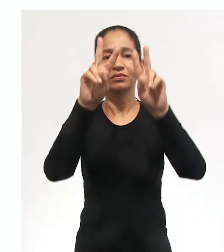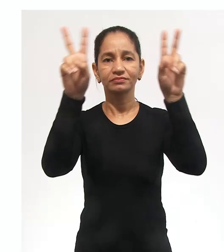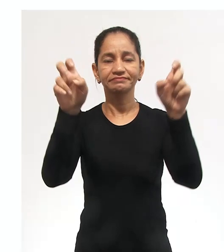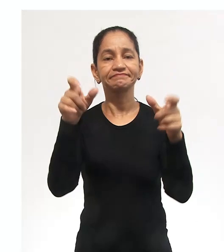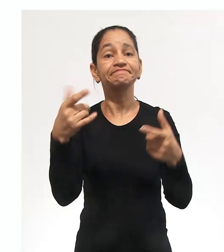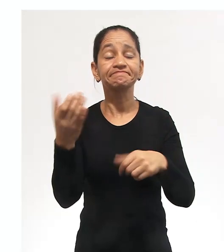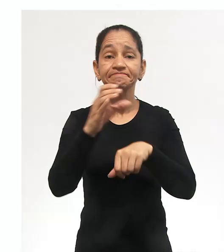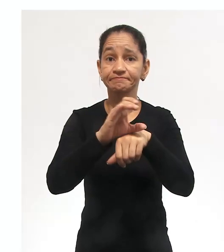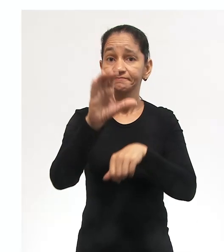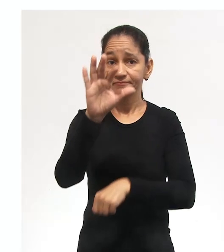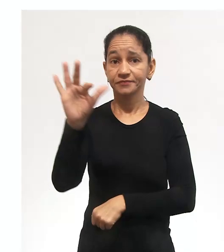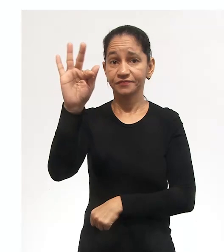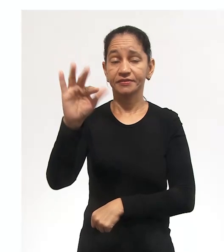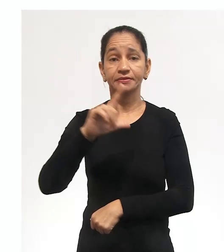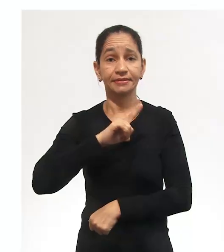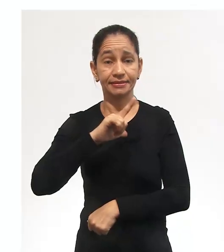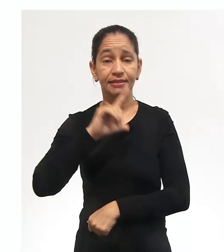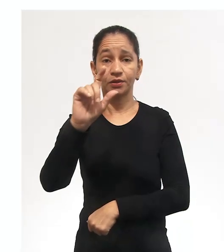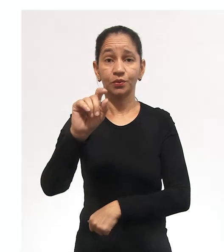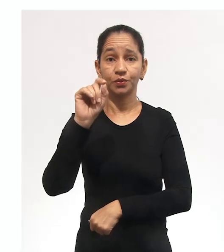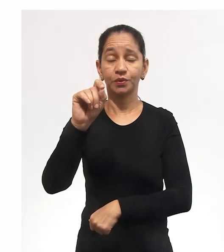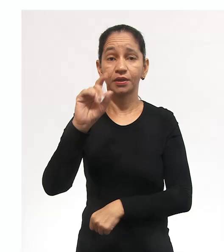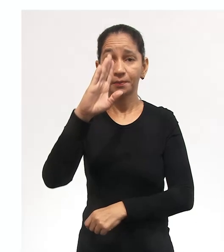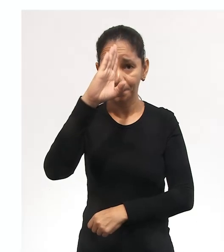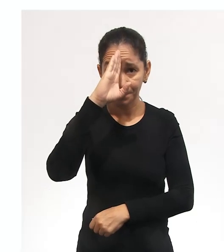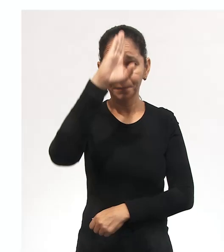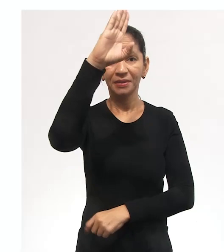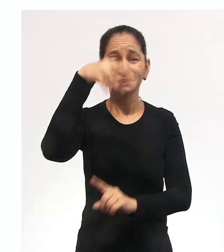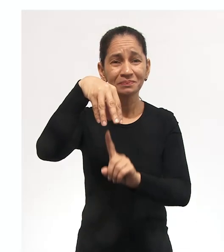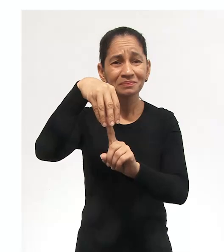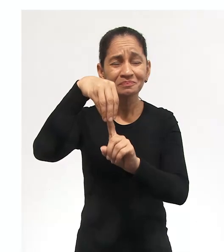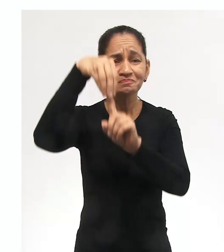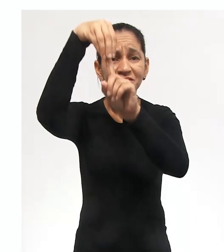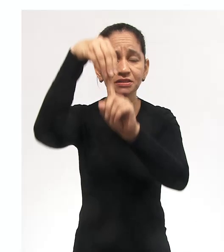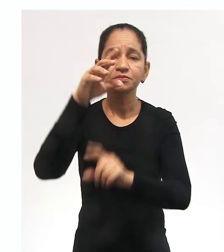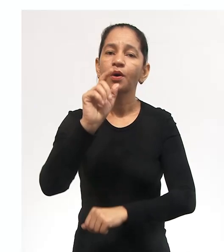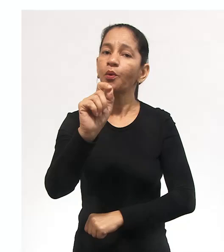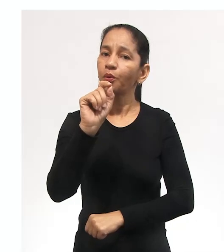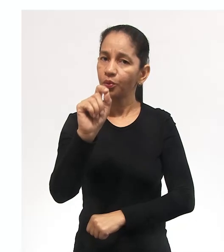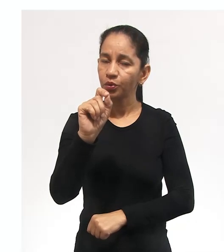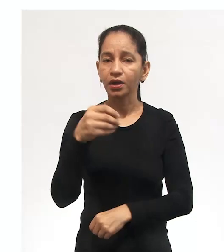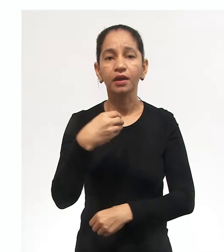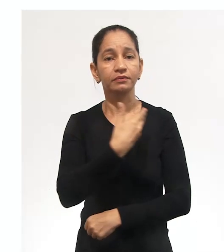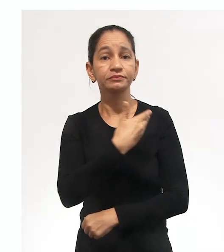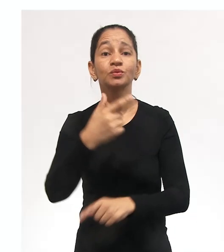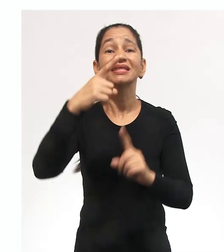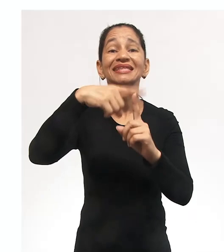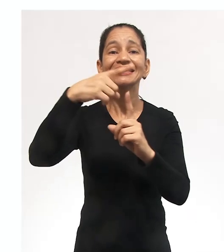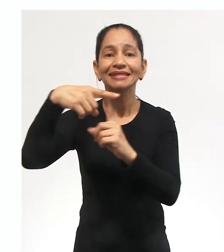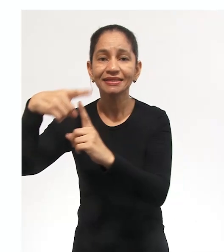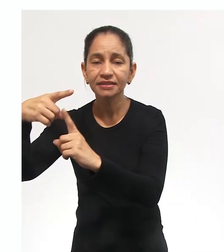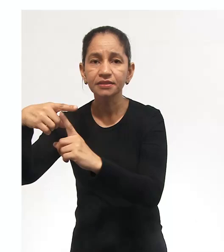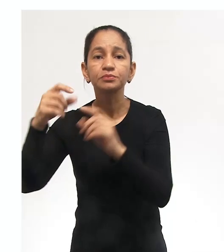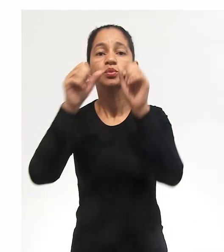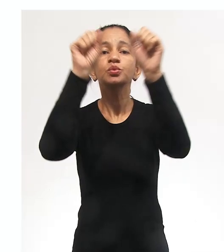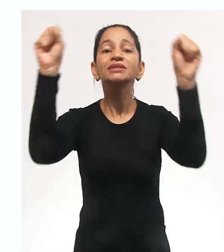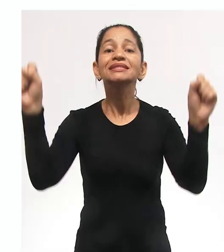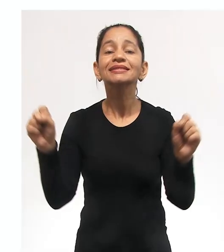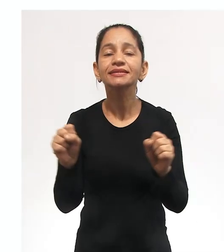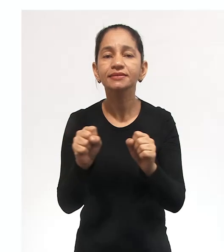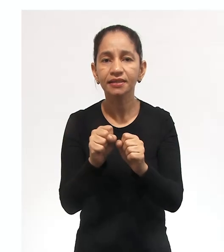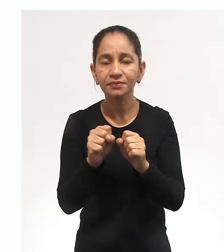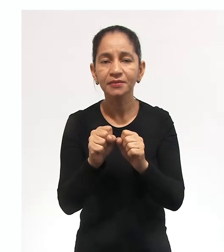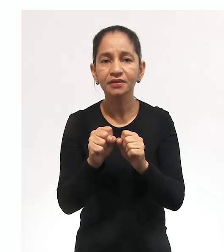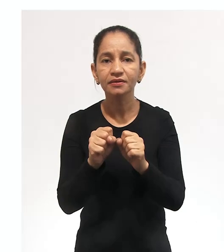da Constituição, né, nós temos, né, como premissa o estudo, né, sobre a forma de governo, o sistema de